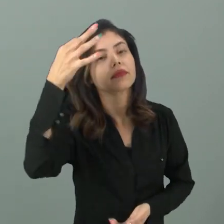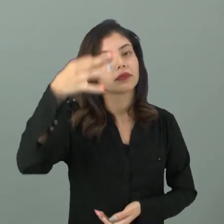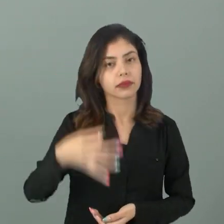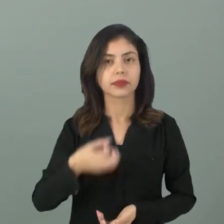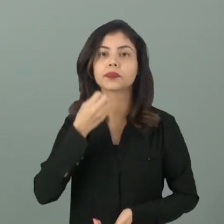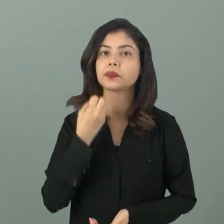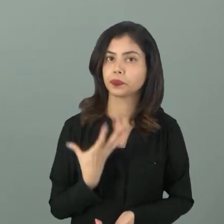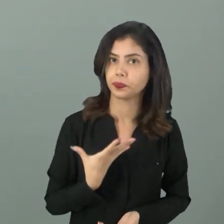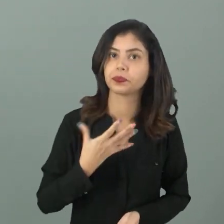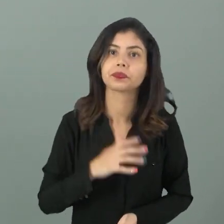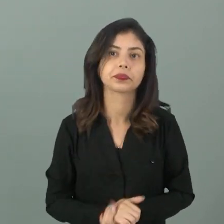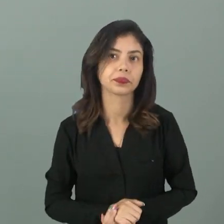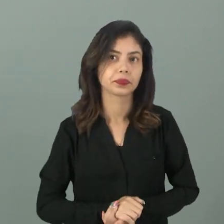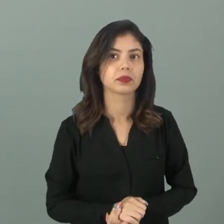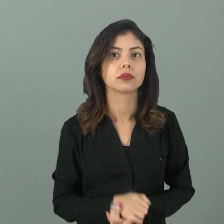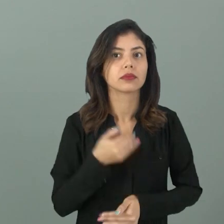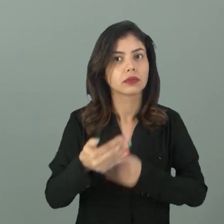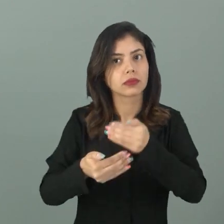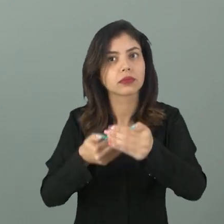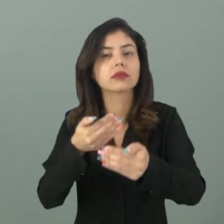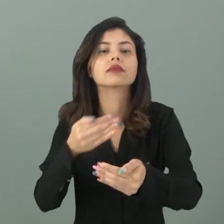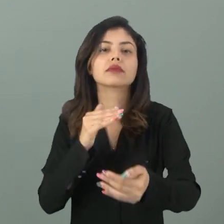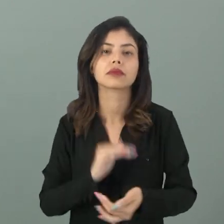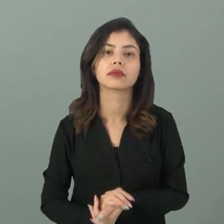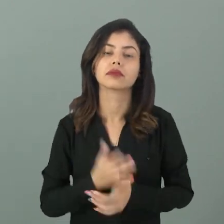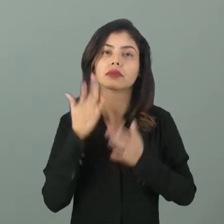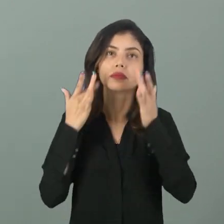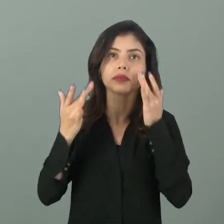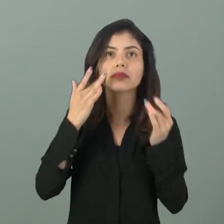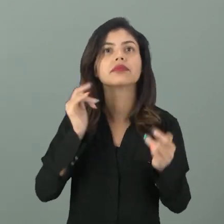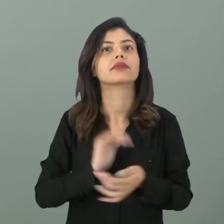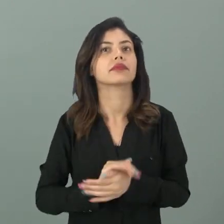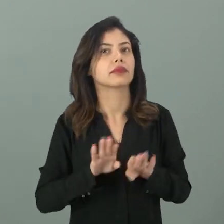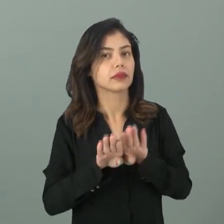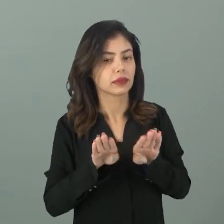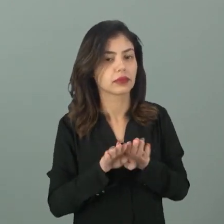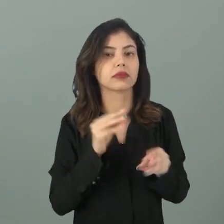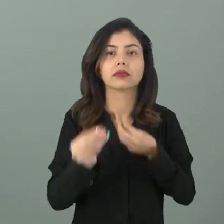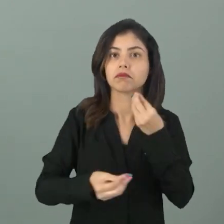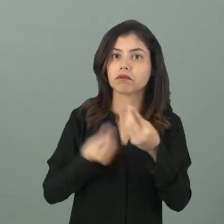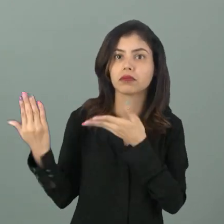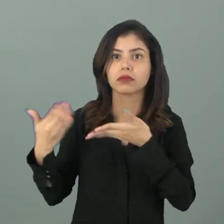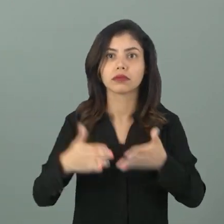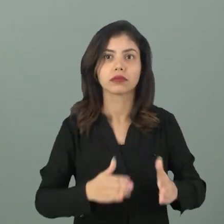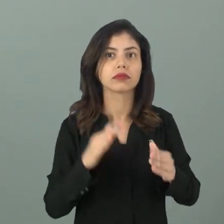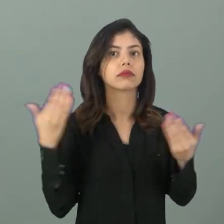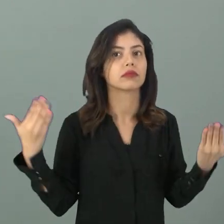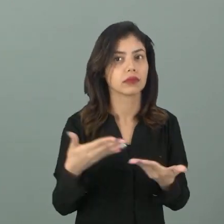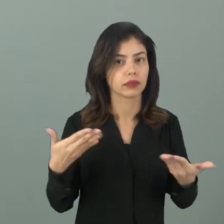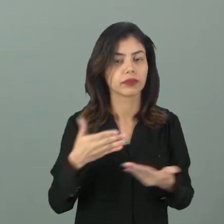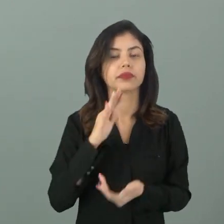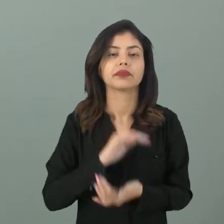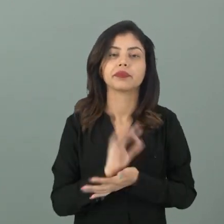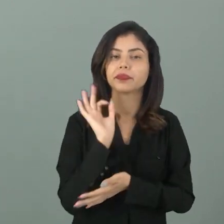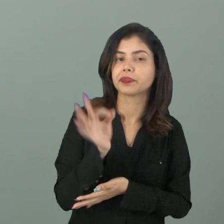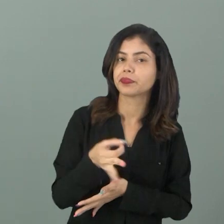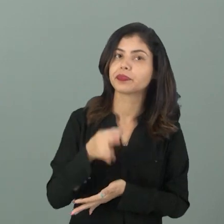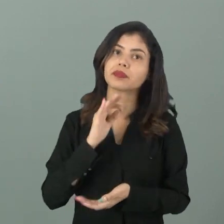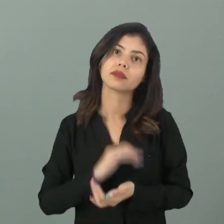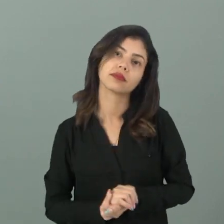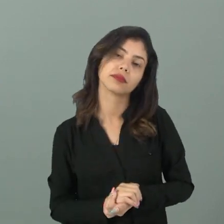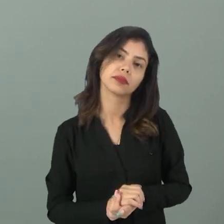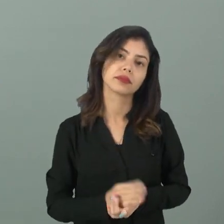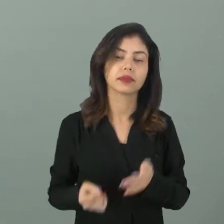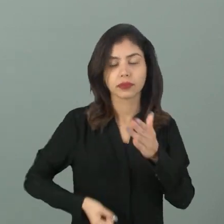a respeito da evolução do teatro e como ele chegou até os nossos dias, certo? Então,